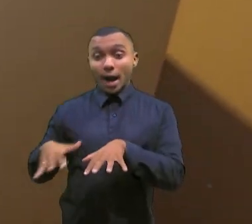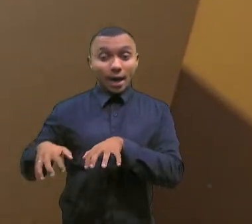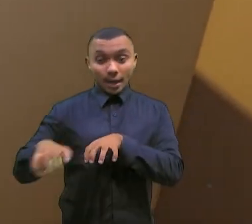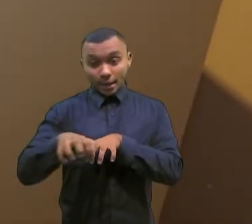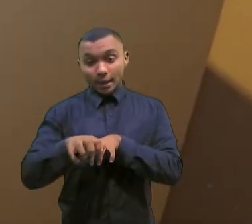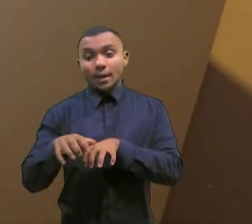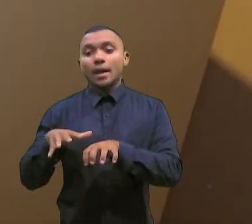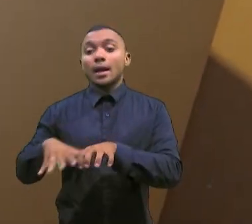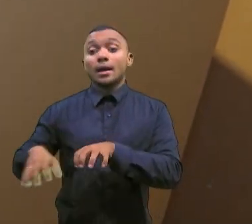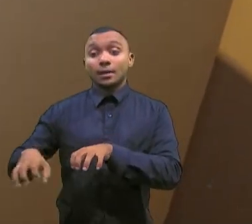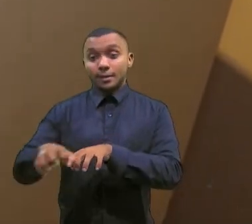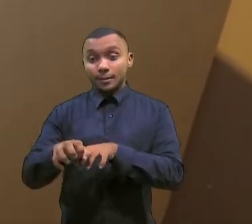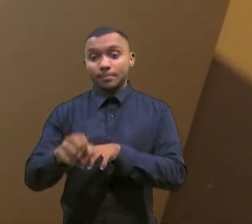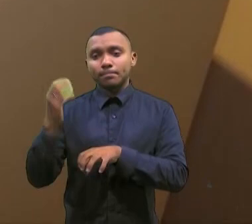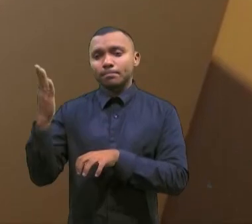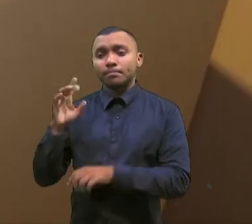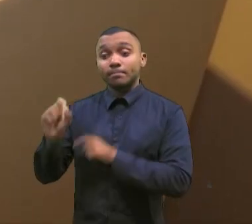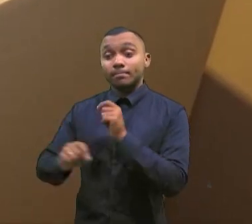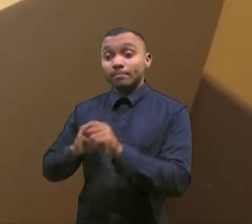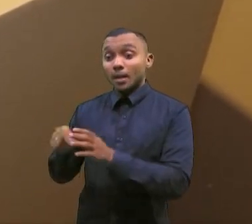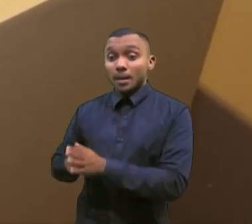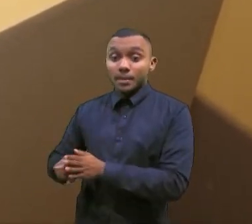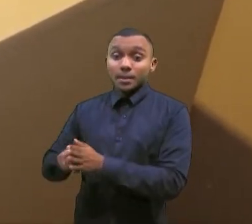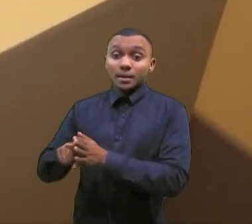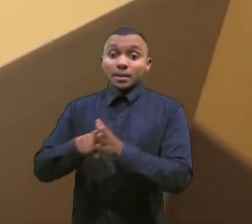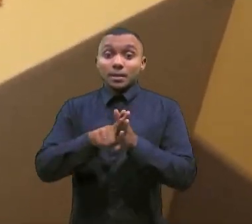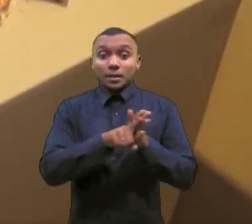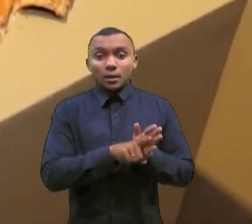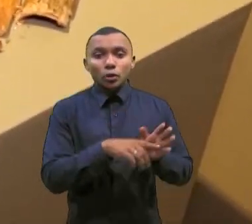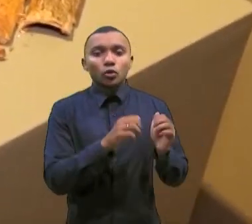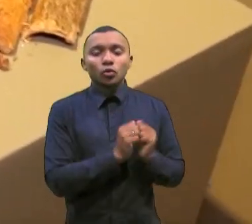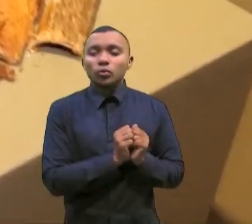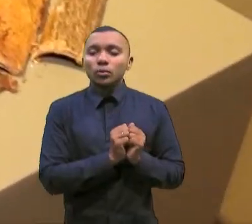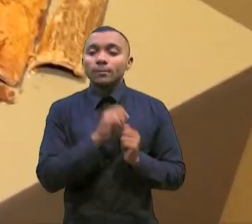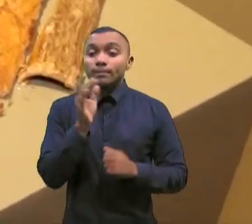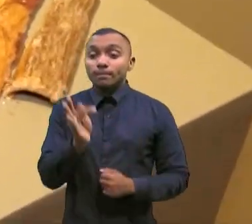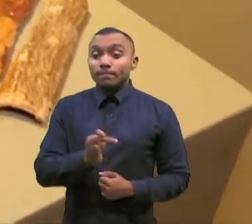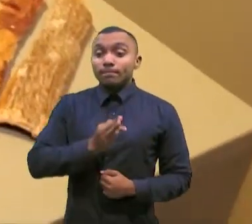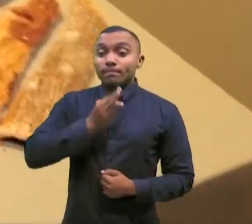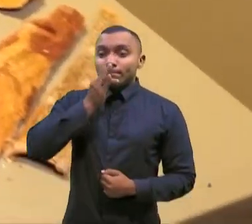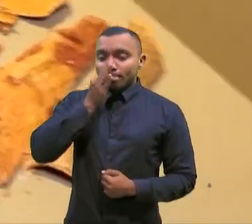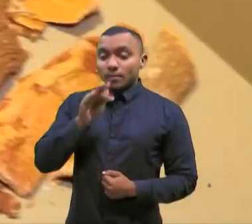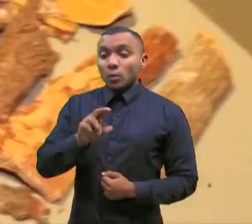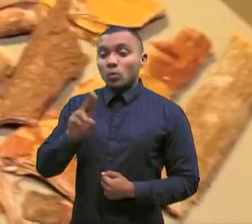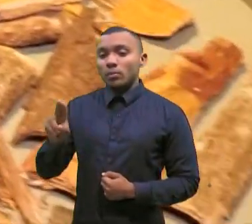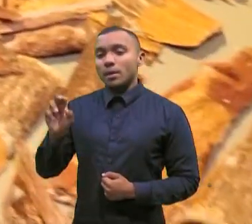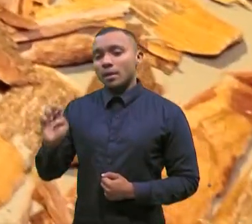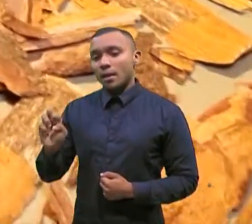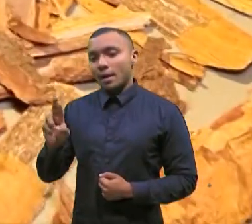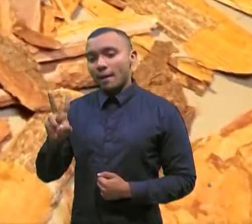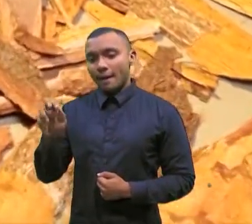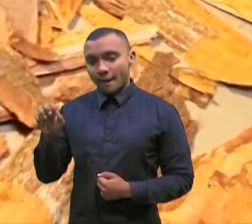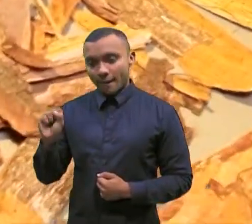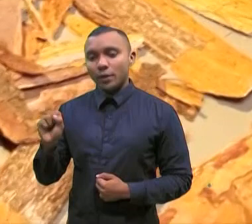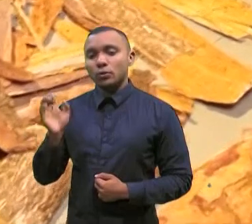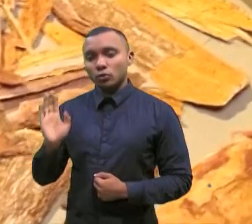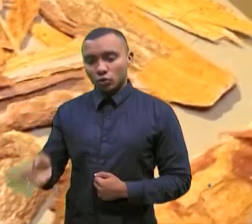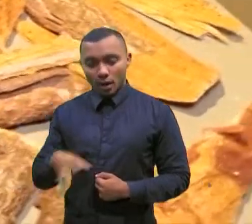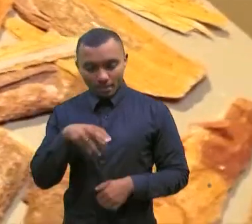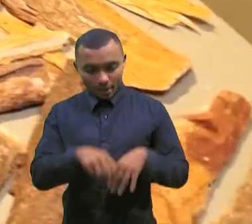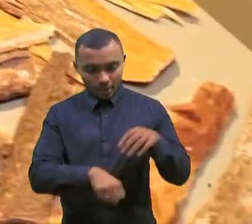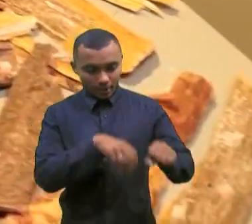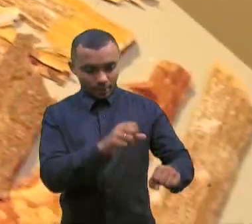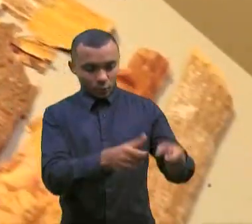ela traz uma pesquisa que ela faz com as ervas, né? E isso foi tudo coletado lá na Chapada do